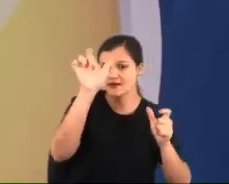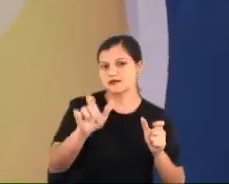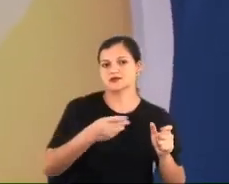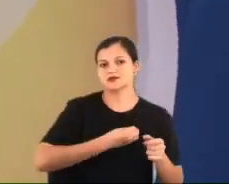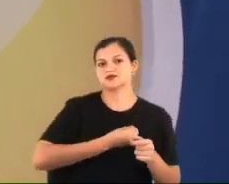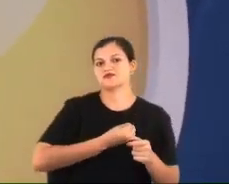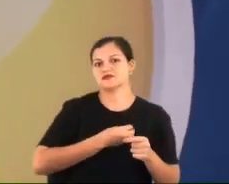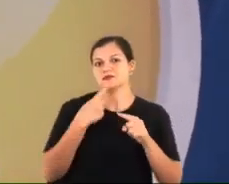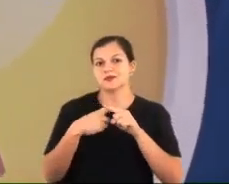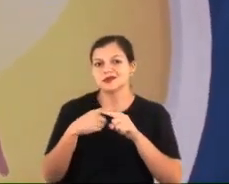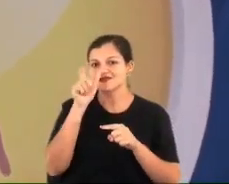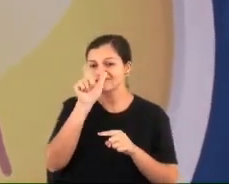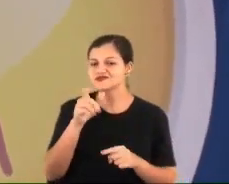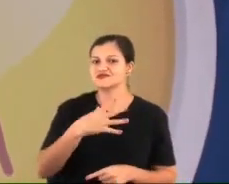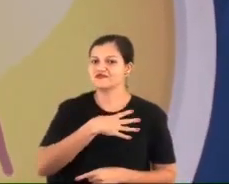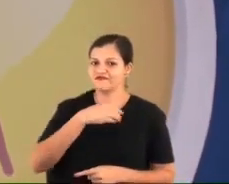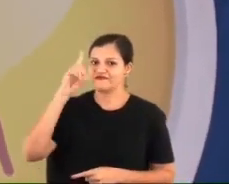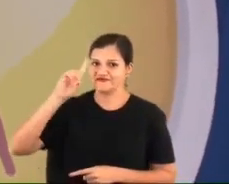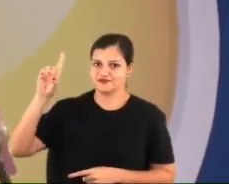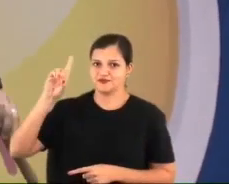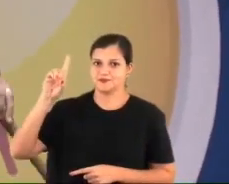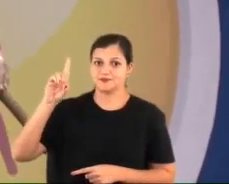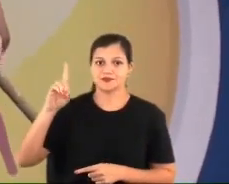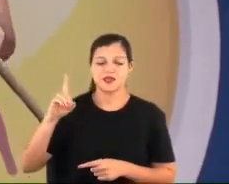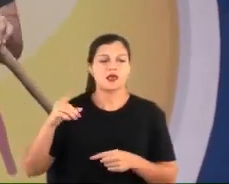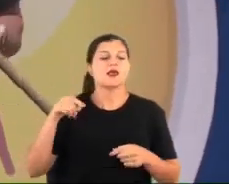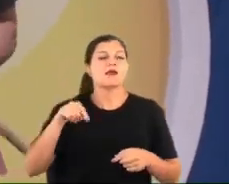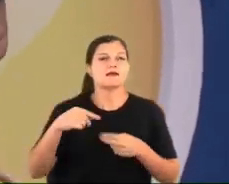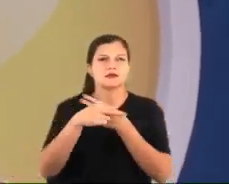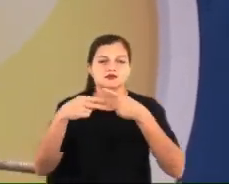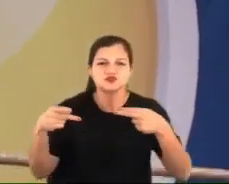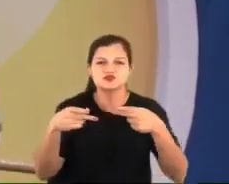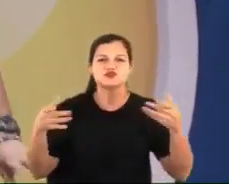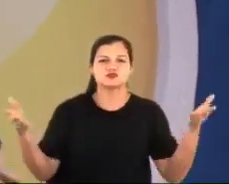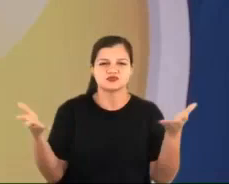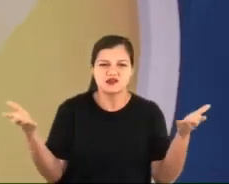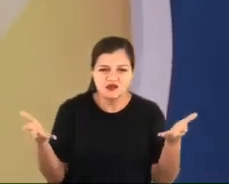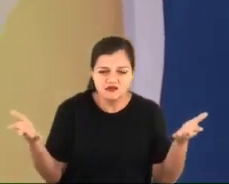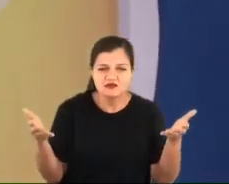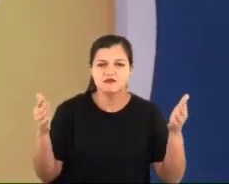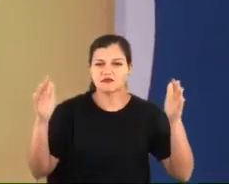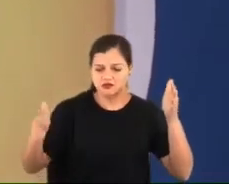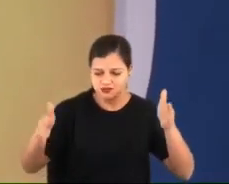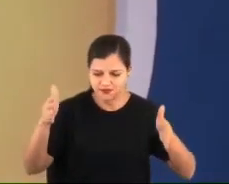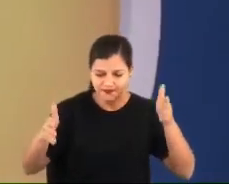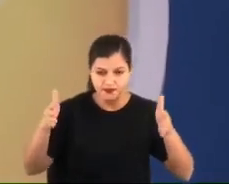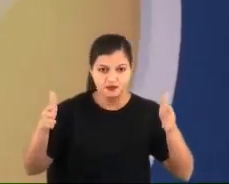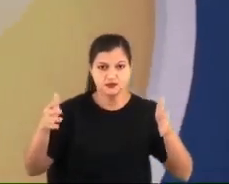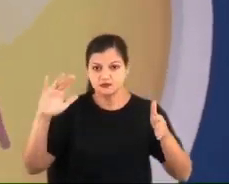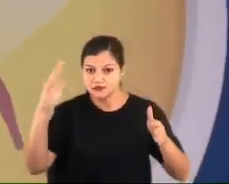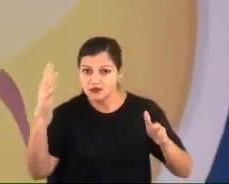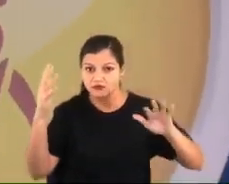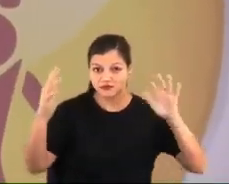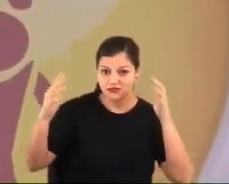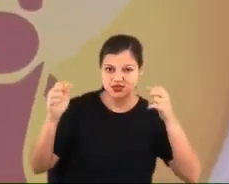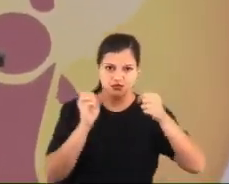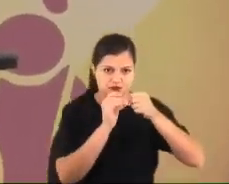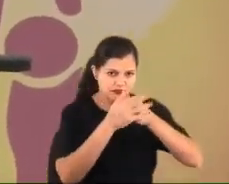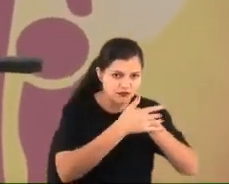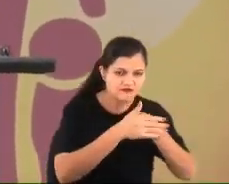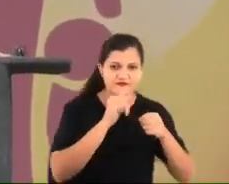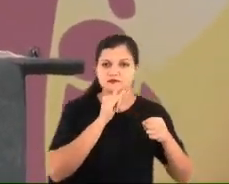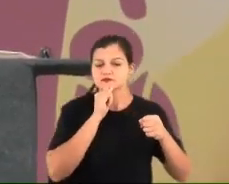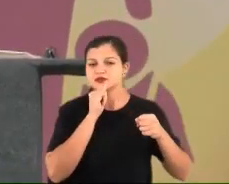só está acontecendo porque Deus permitiu isso acontecer. Deixa eu colocar aqui. Daqui a pouco eu pego de novo.